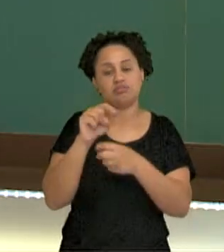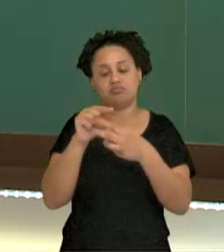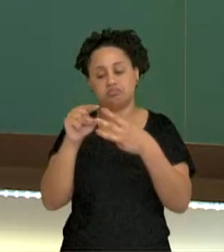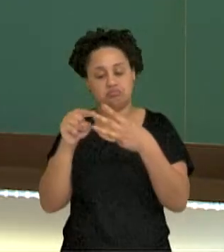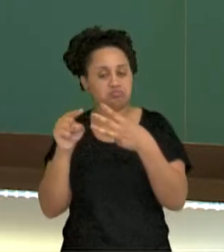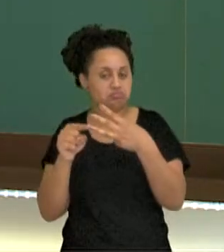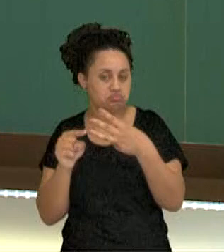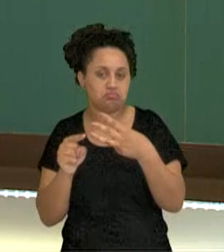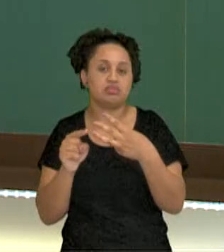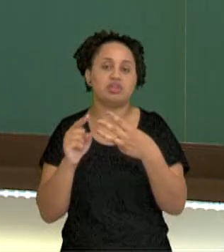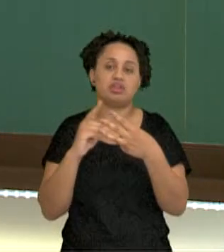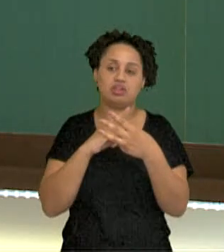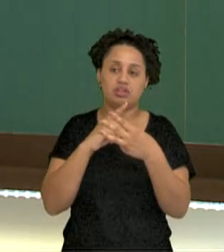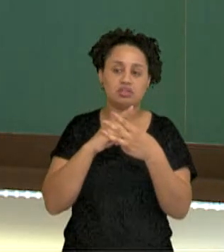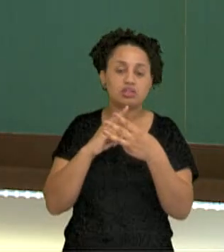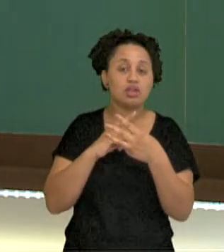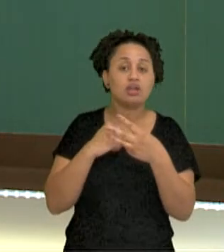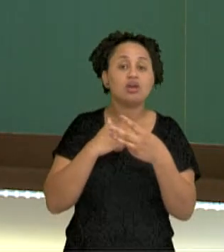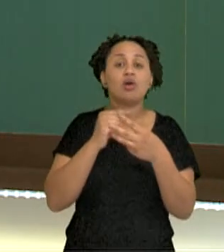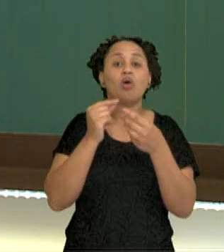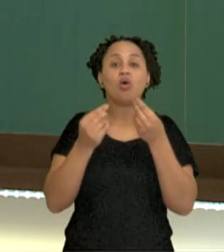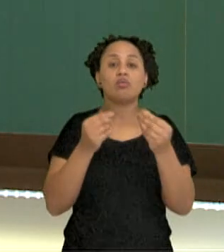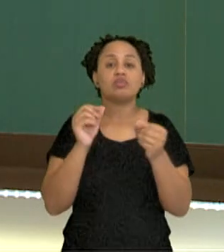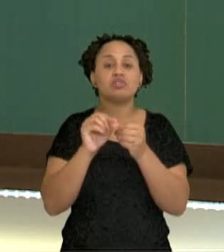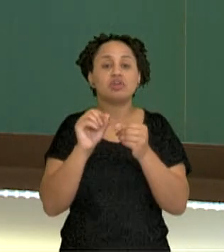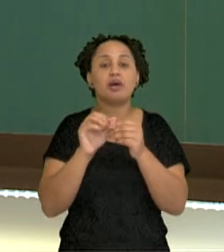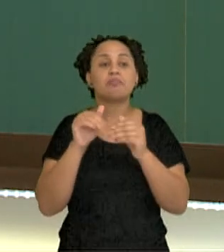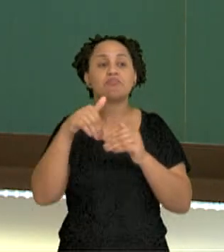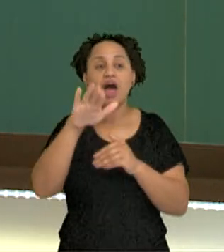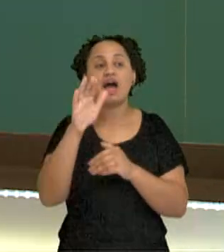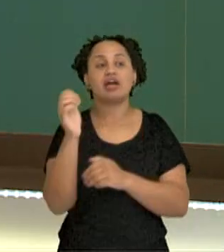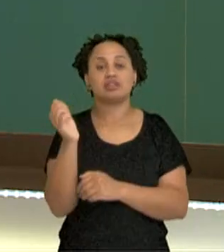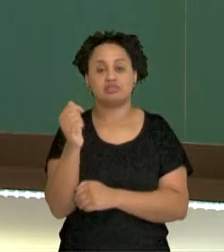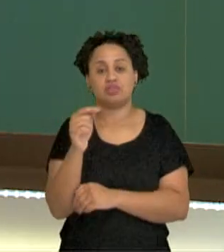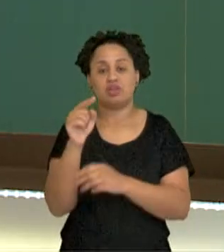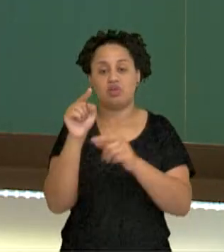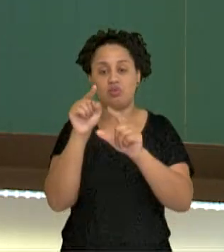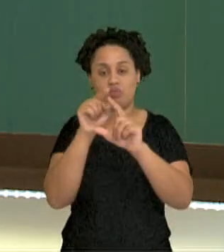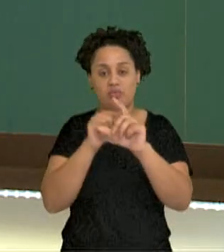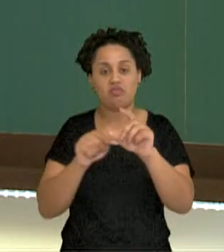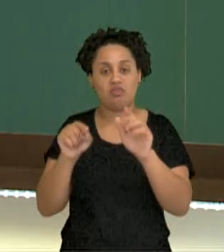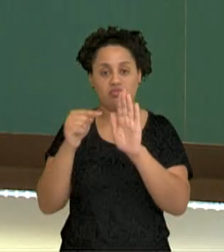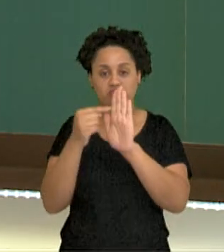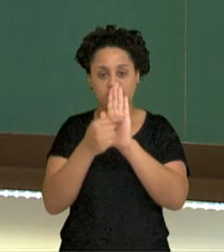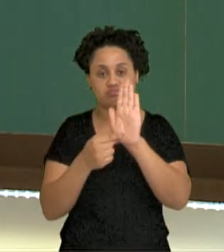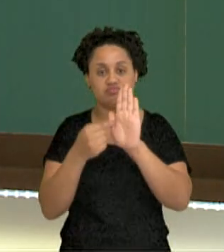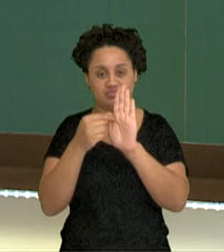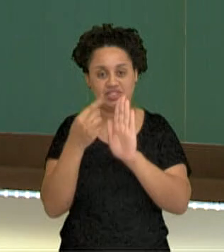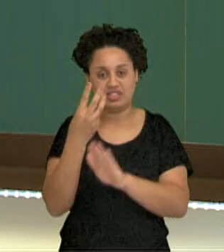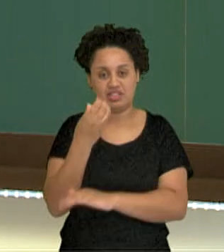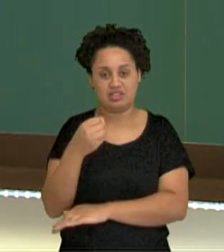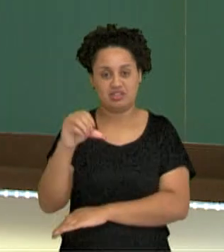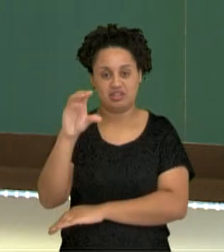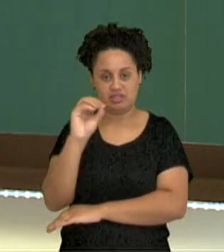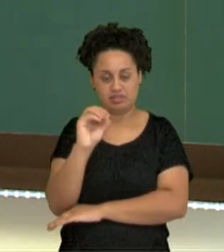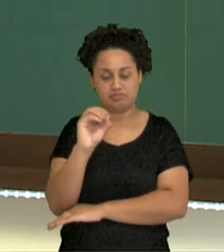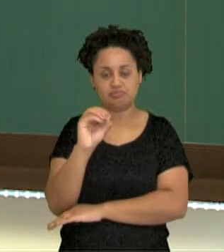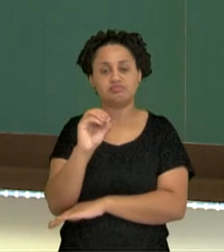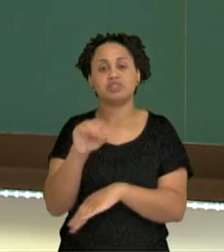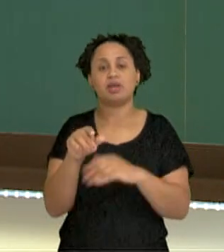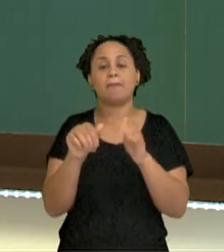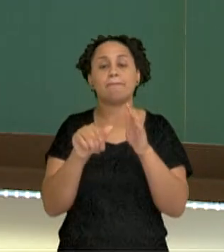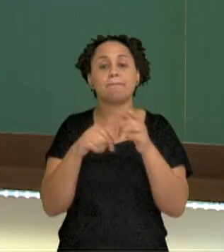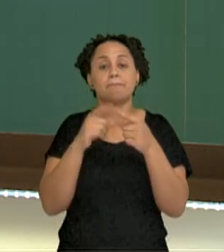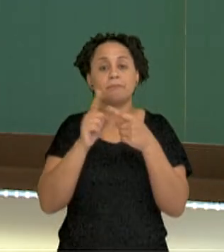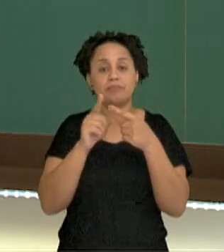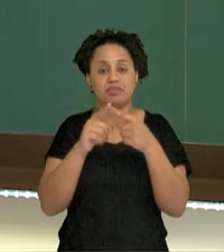tangente, tá? As relações de ângulos que são maiores do que uma volta, maiores do que 360 graus. Então, primeiro